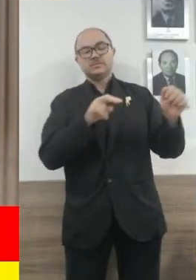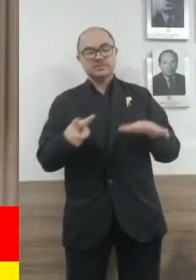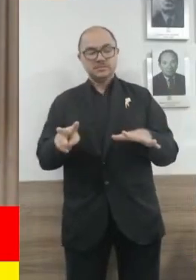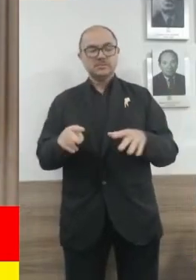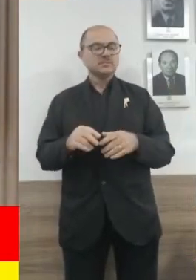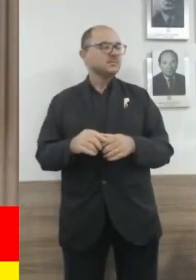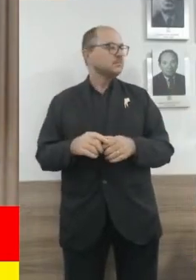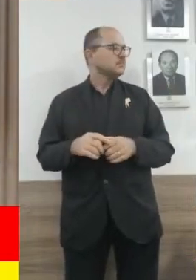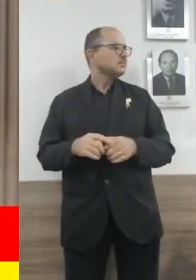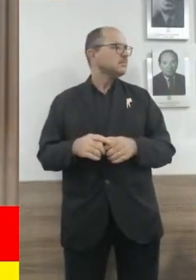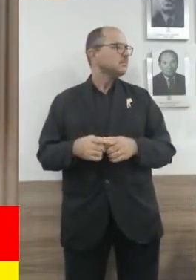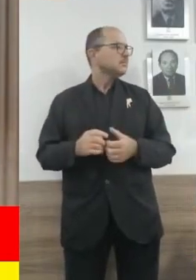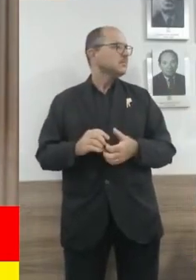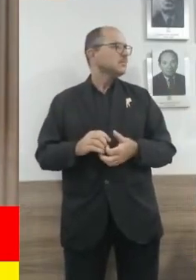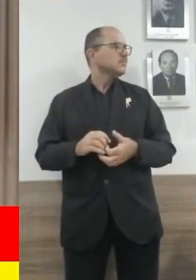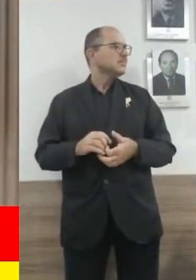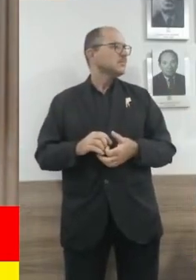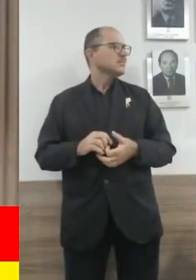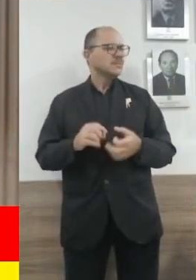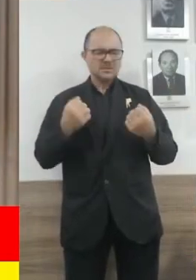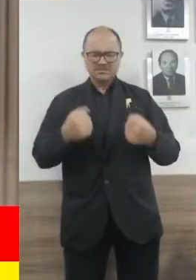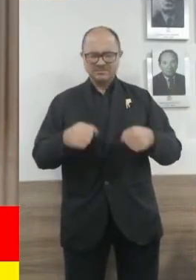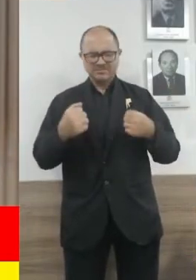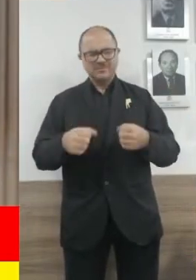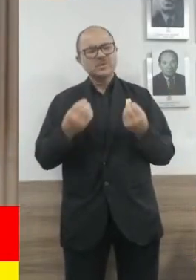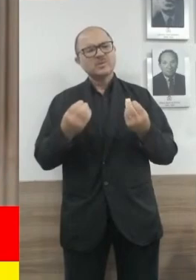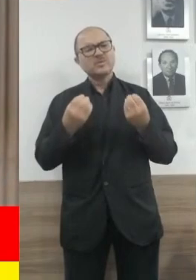semana eu acho que ninguém